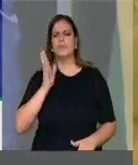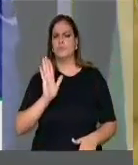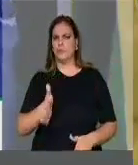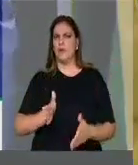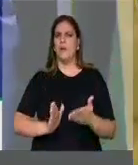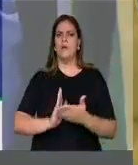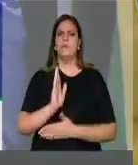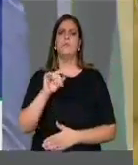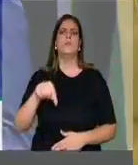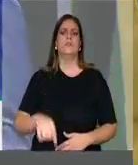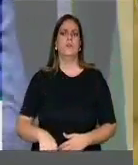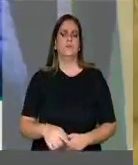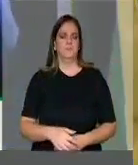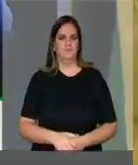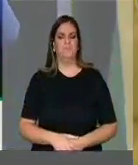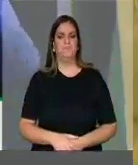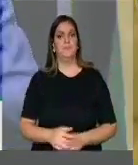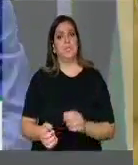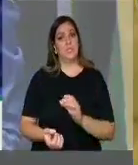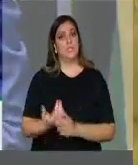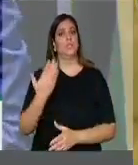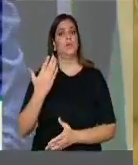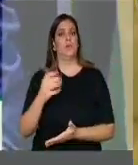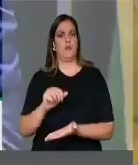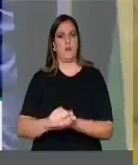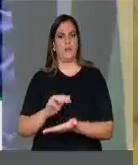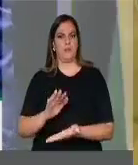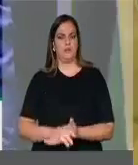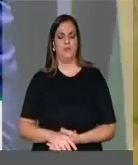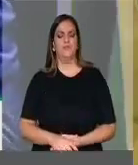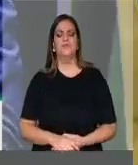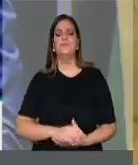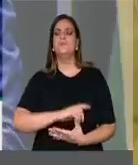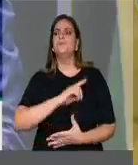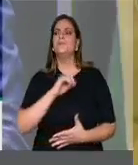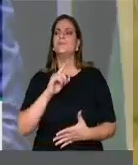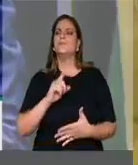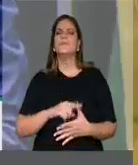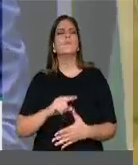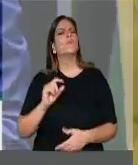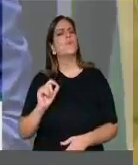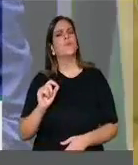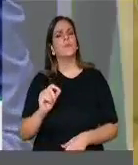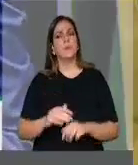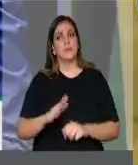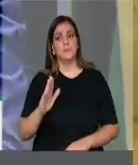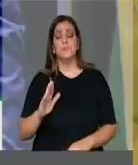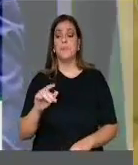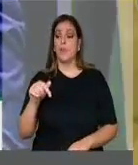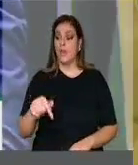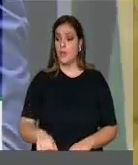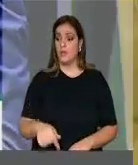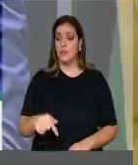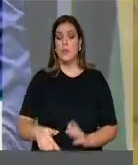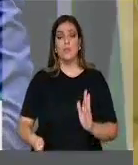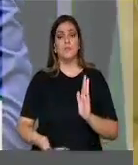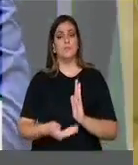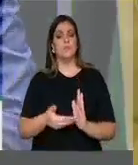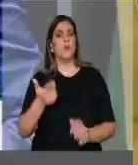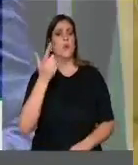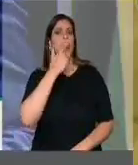aqui a criação desse cadastro. E esse grande avanço do dia de hoje, que conseguimos aqui, infelizmente não